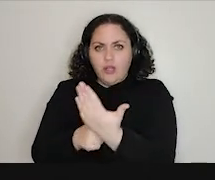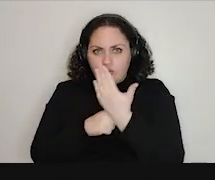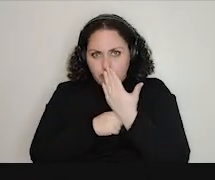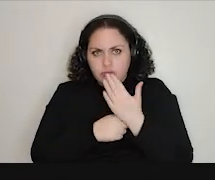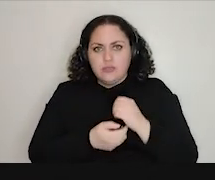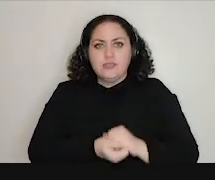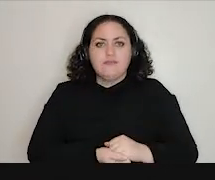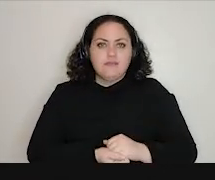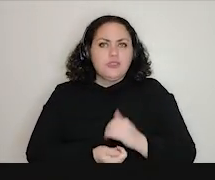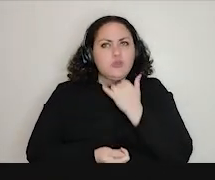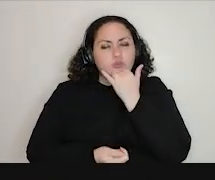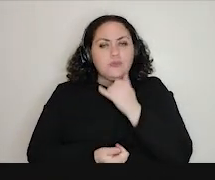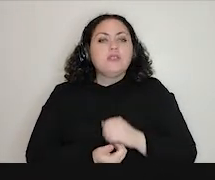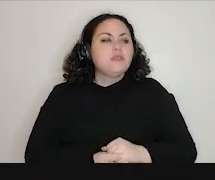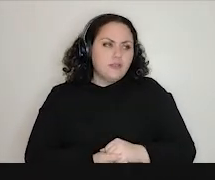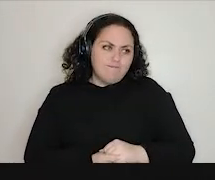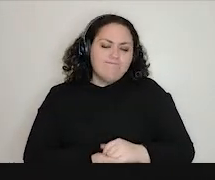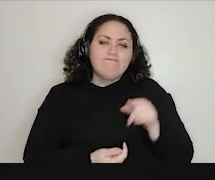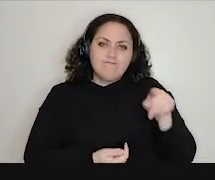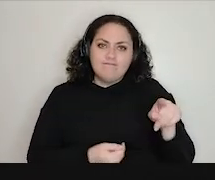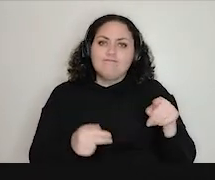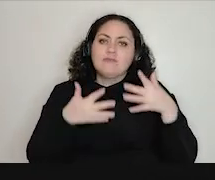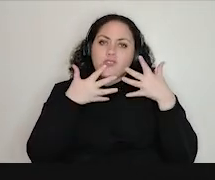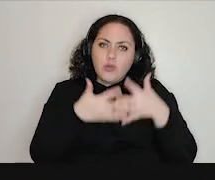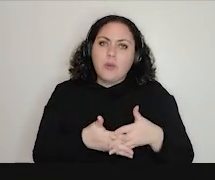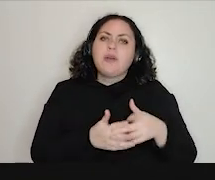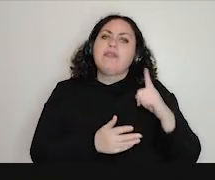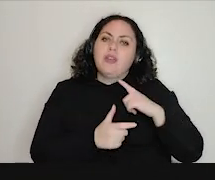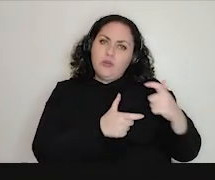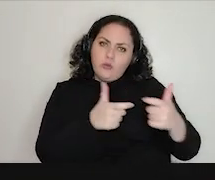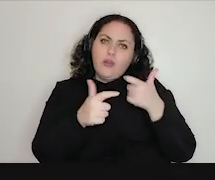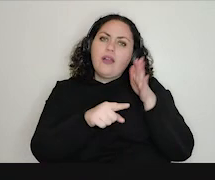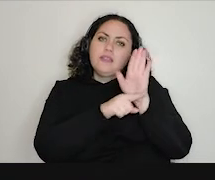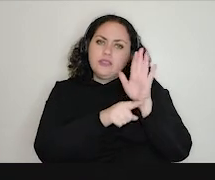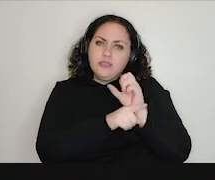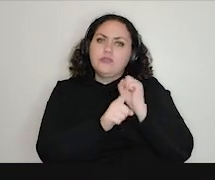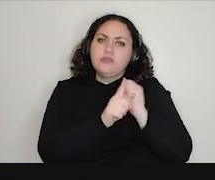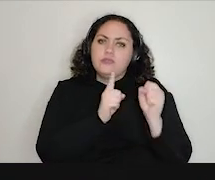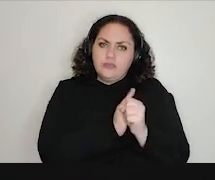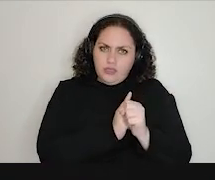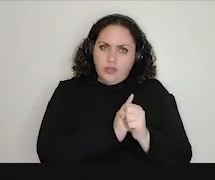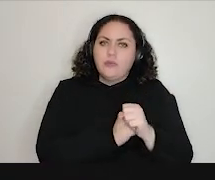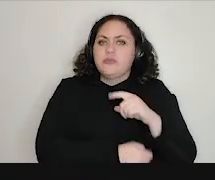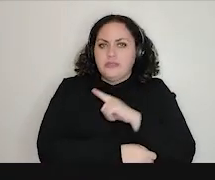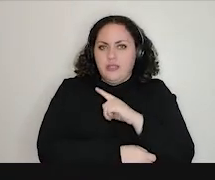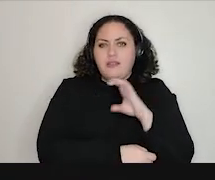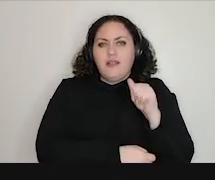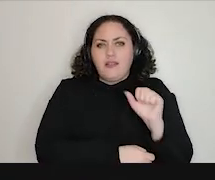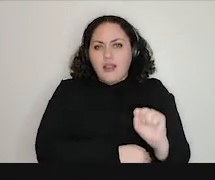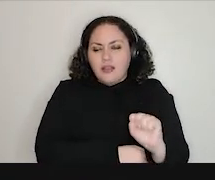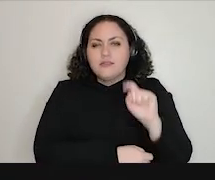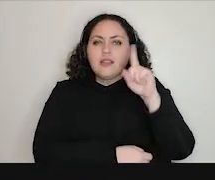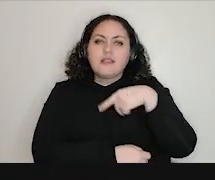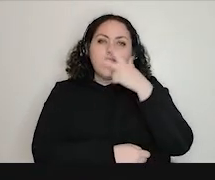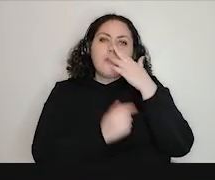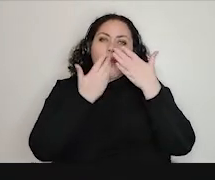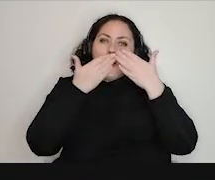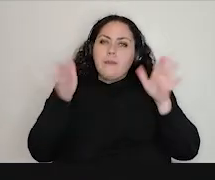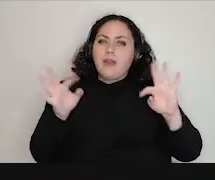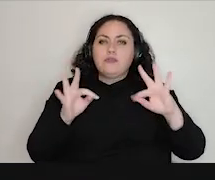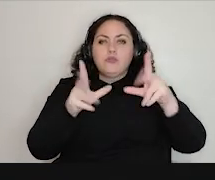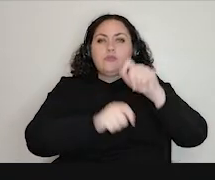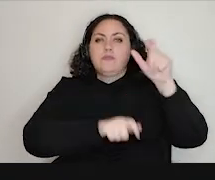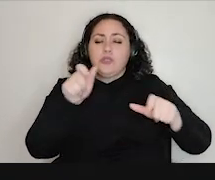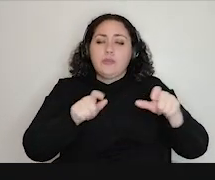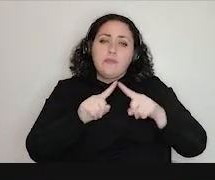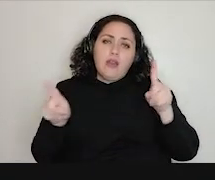muito complicado. A gente tem os locais de assistência social, né, os FASCs, os abrigos, que são destinados para todas as pessoas, mas em